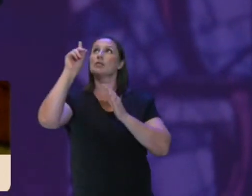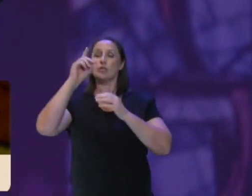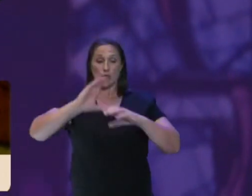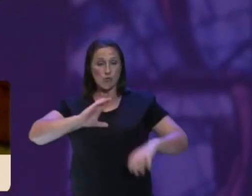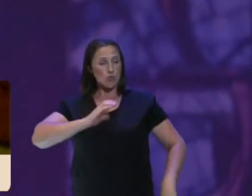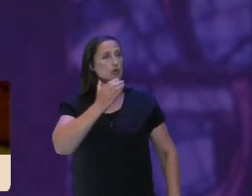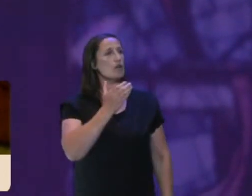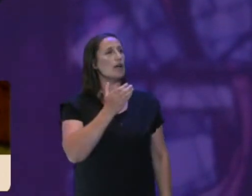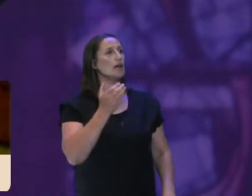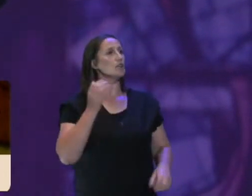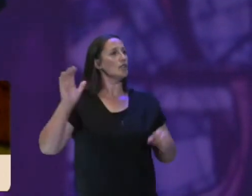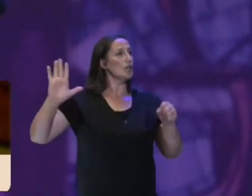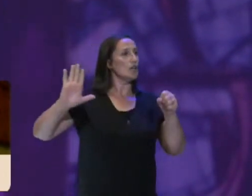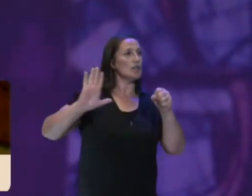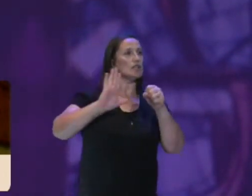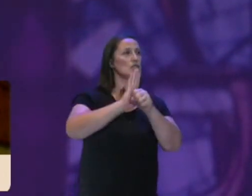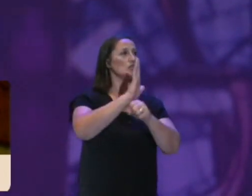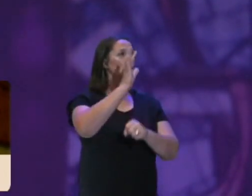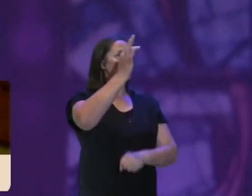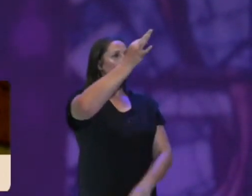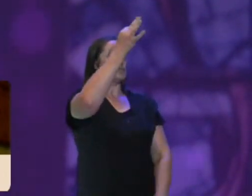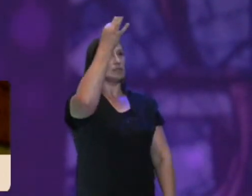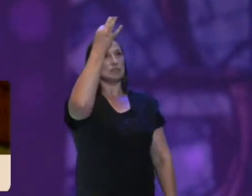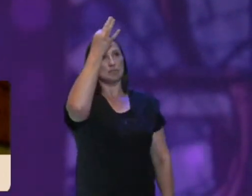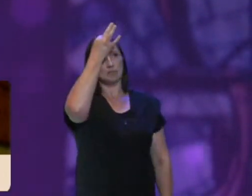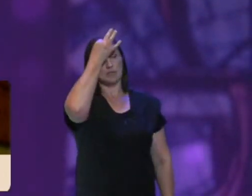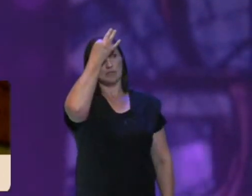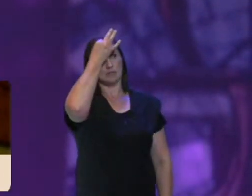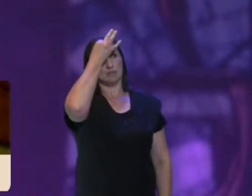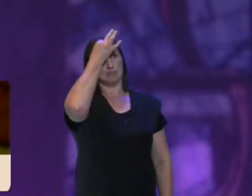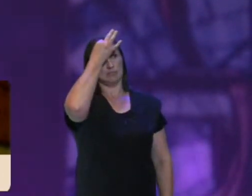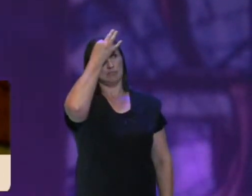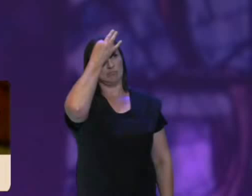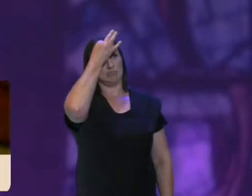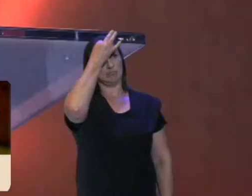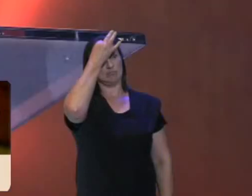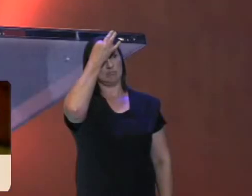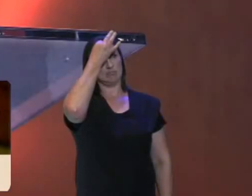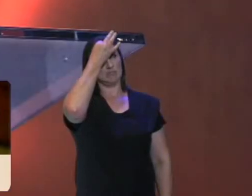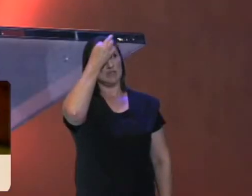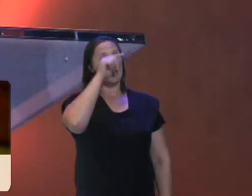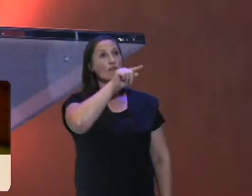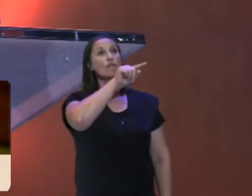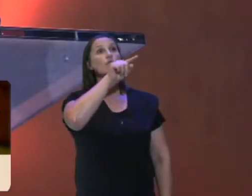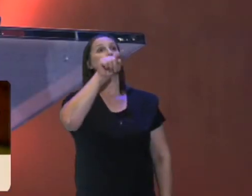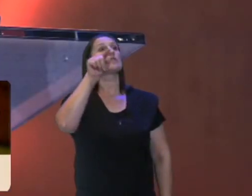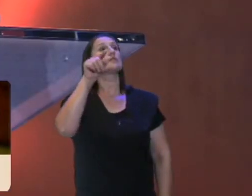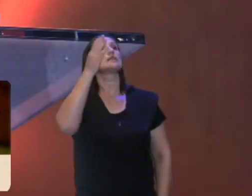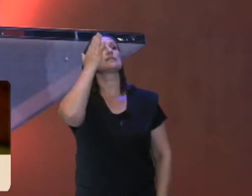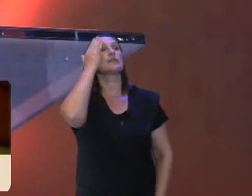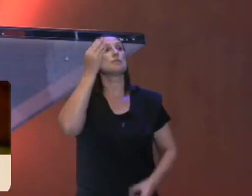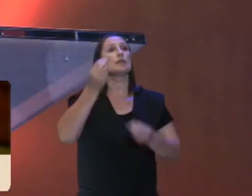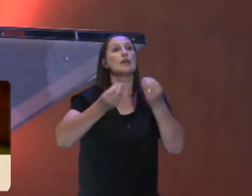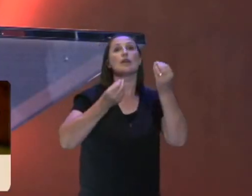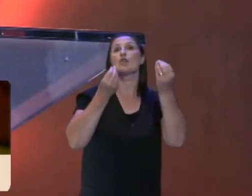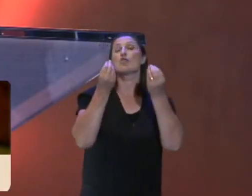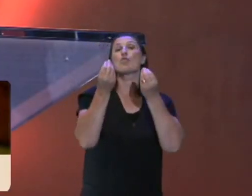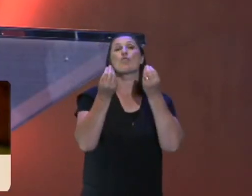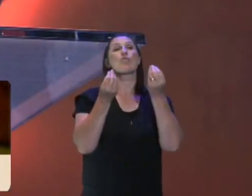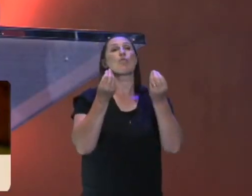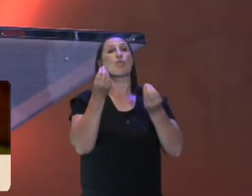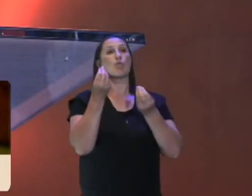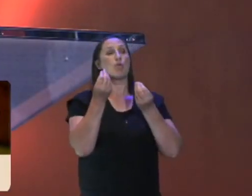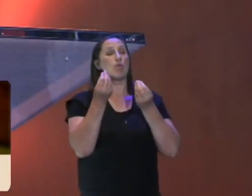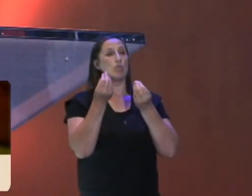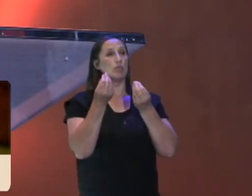encher você do Espírito Santo, para você saber quais são os meios e os propósitos, mas